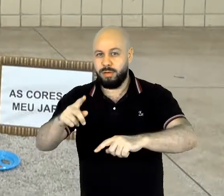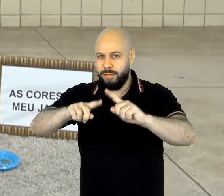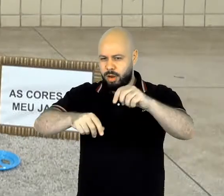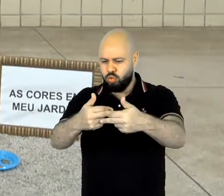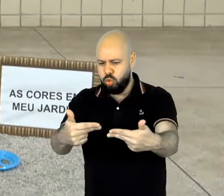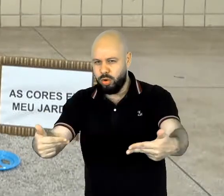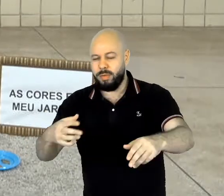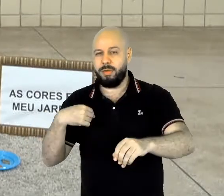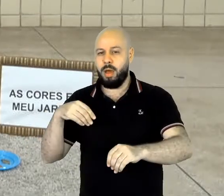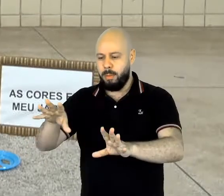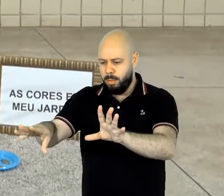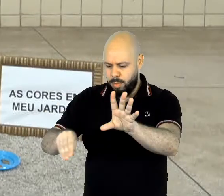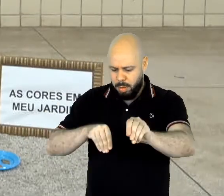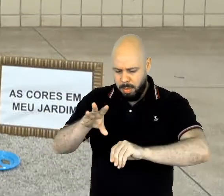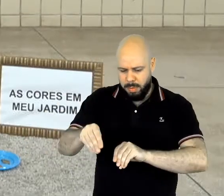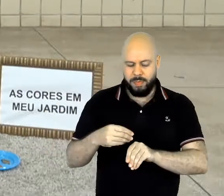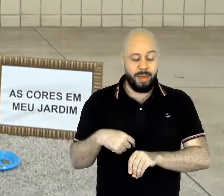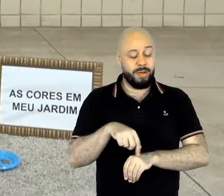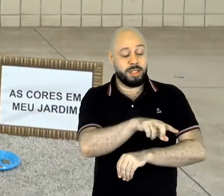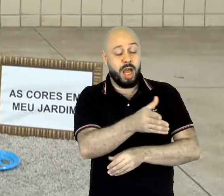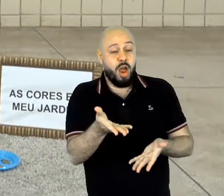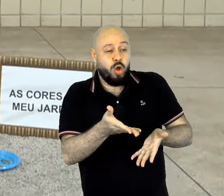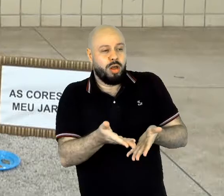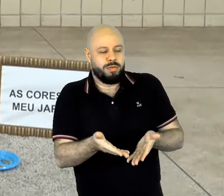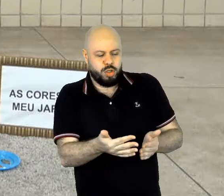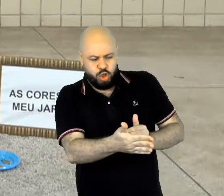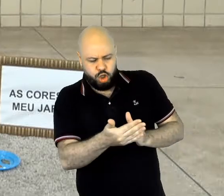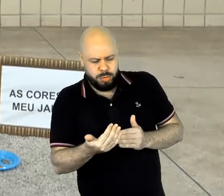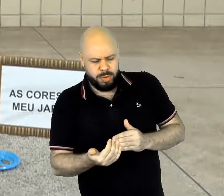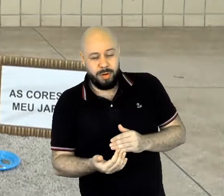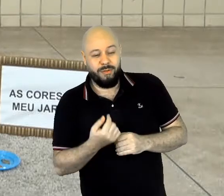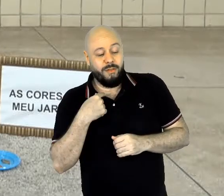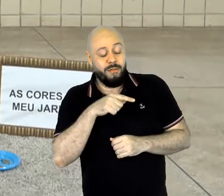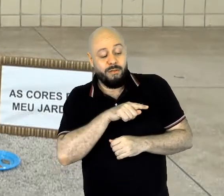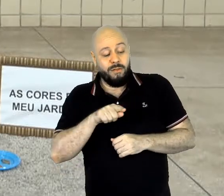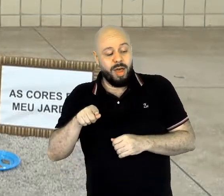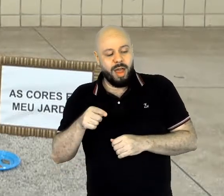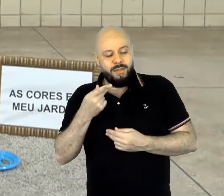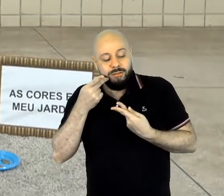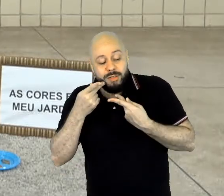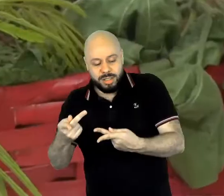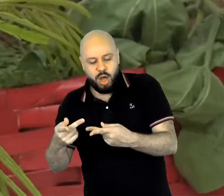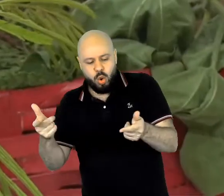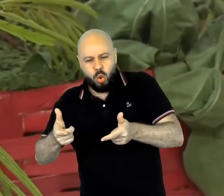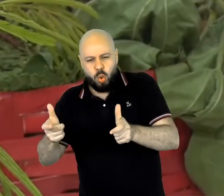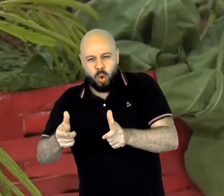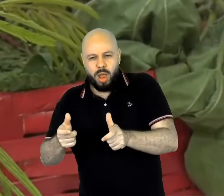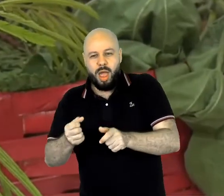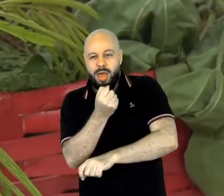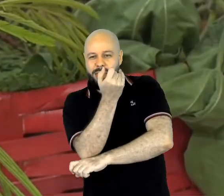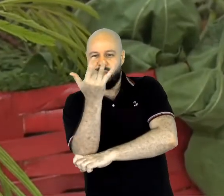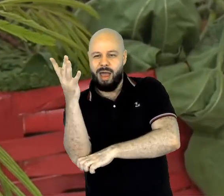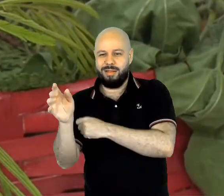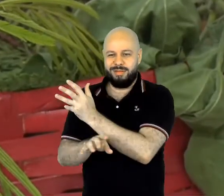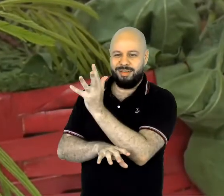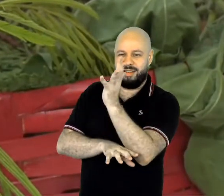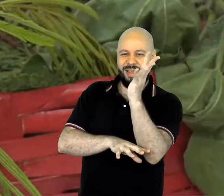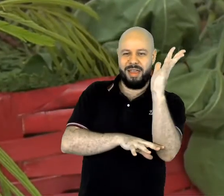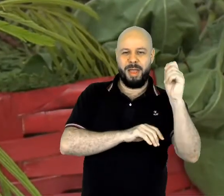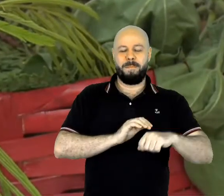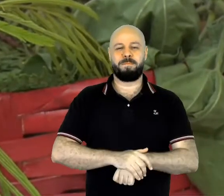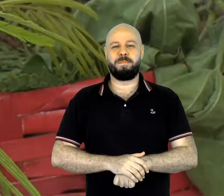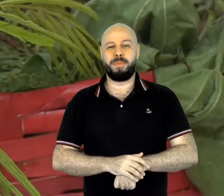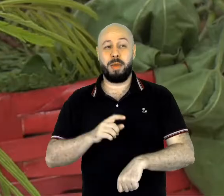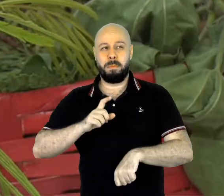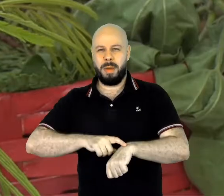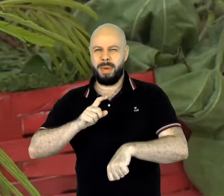vai chamá-la e vai falar para a sua criança que vocês vão visitar um lugar bem legal que é a natureza. Quando você estiver nesse passeio com a sua